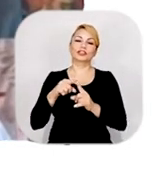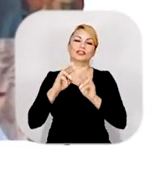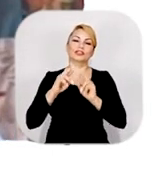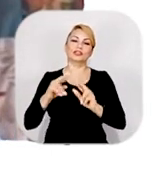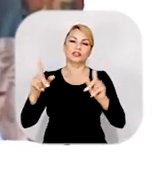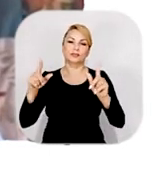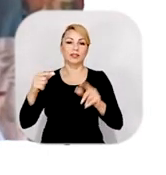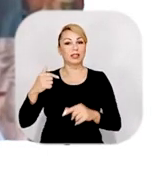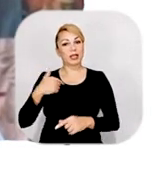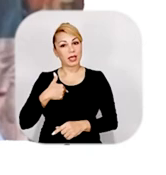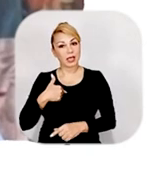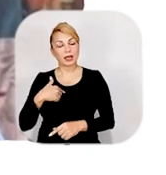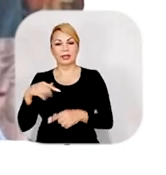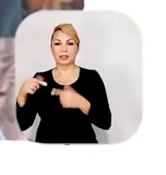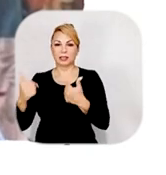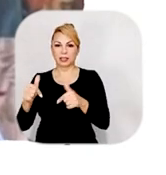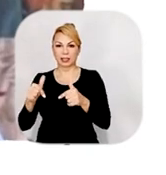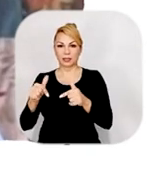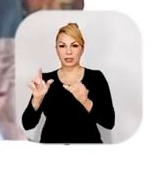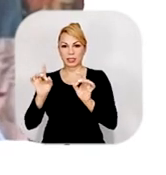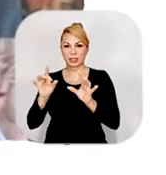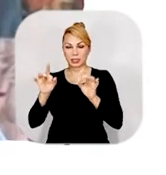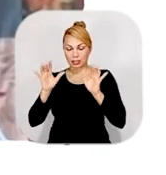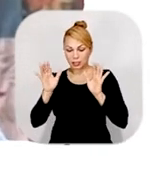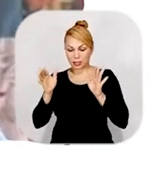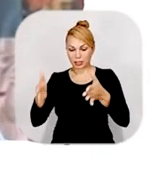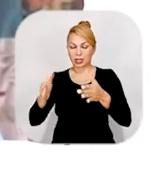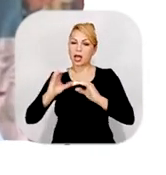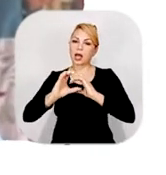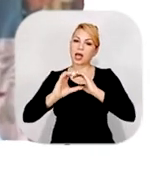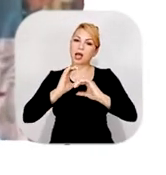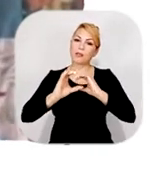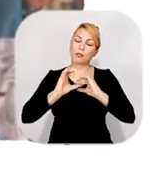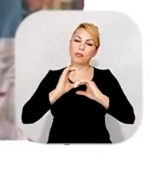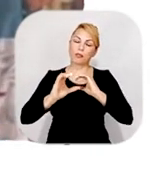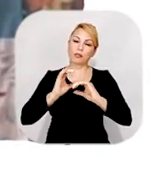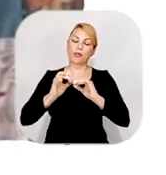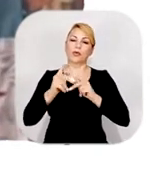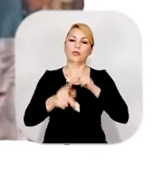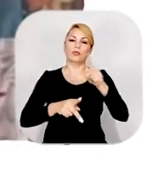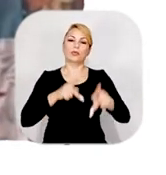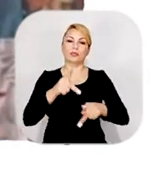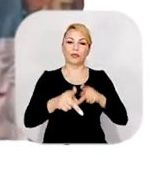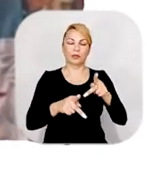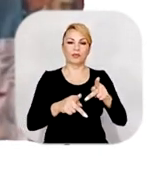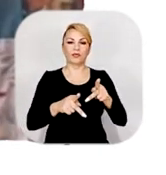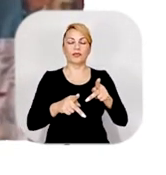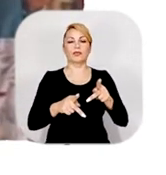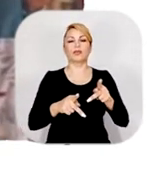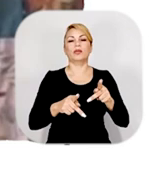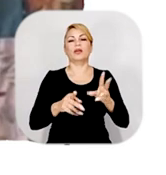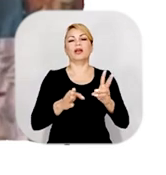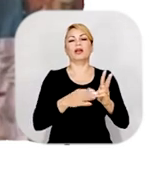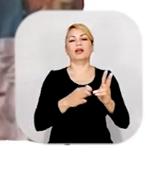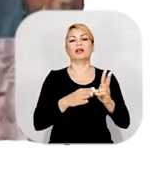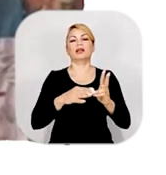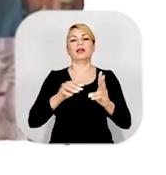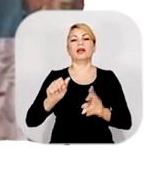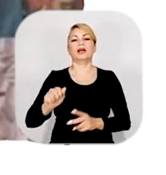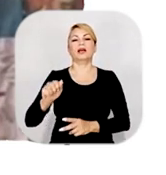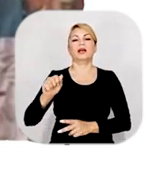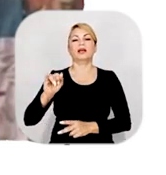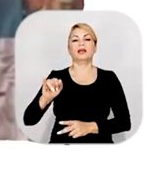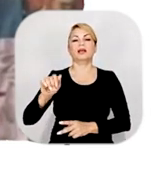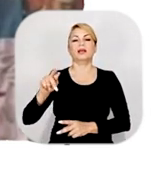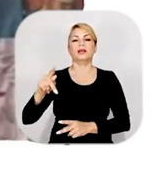trabalhei especialmente com a música do povo Aikanã, do Rio Pimenta Bueno,